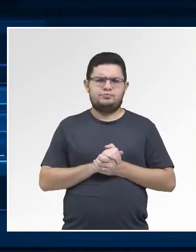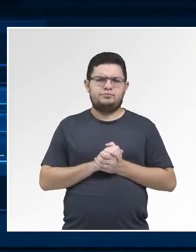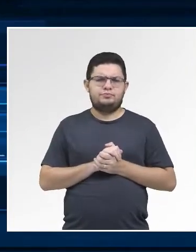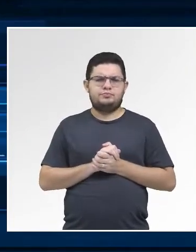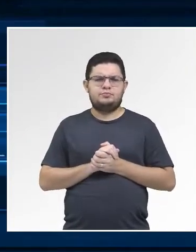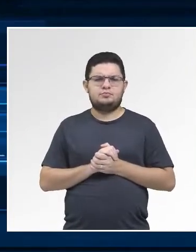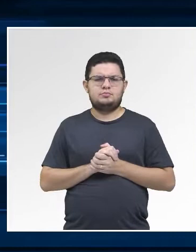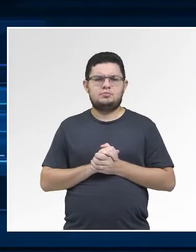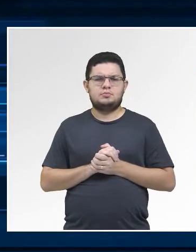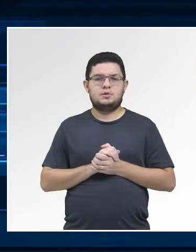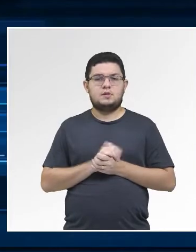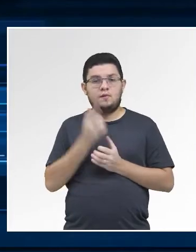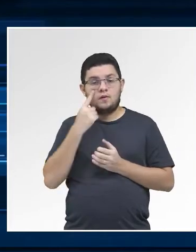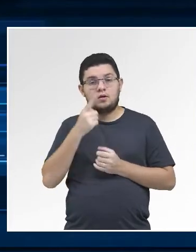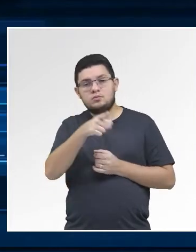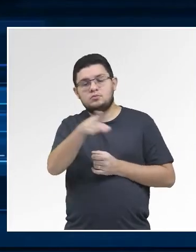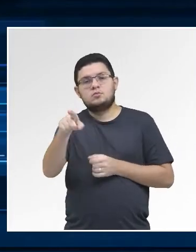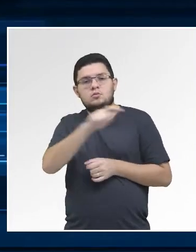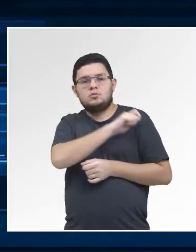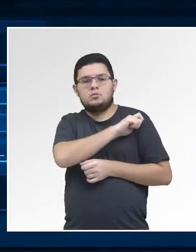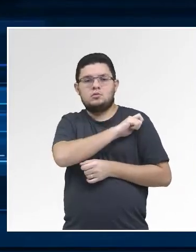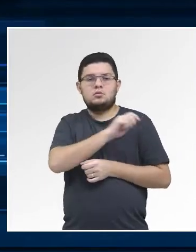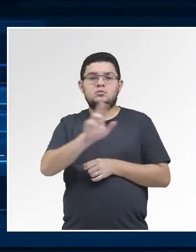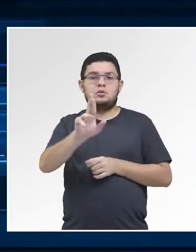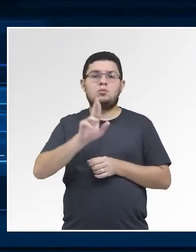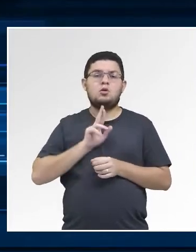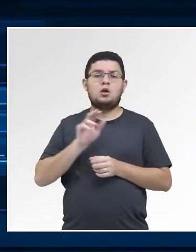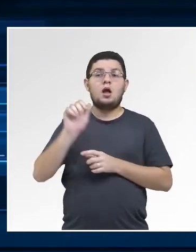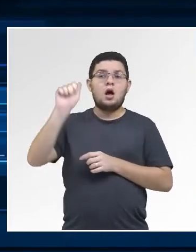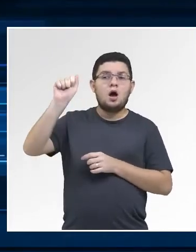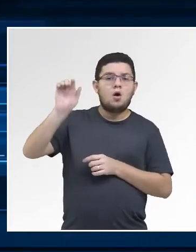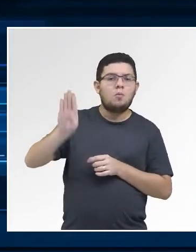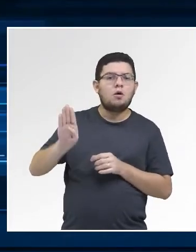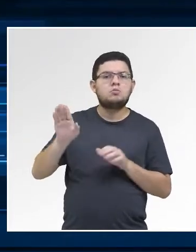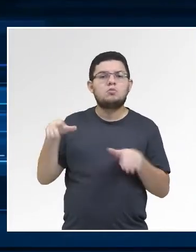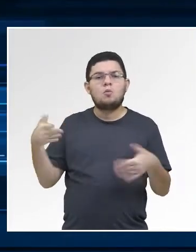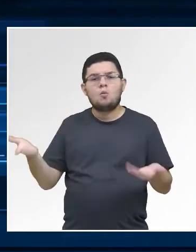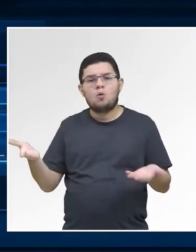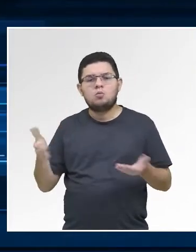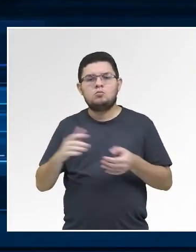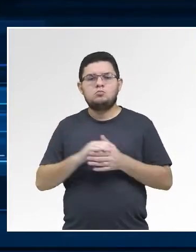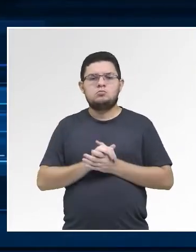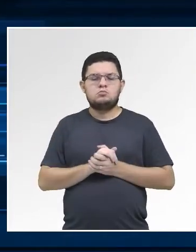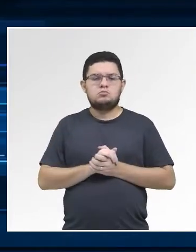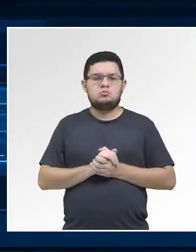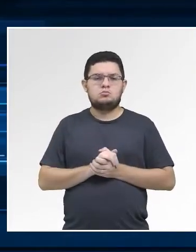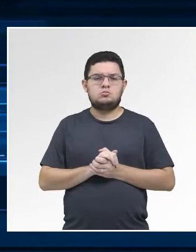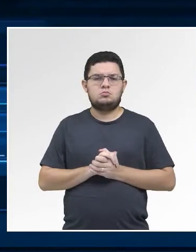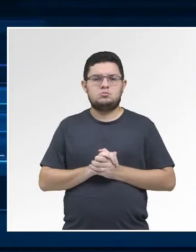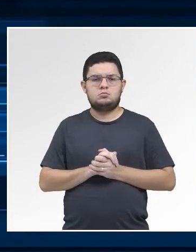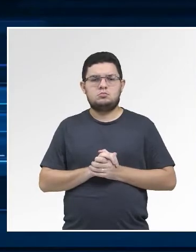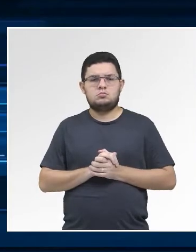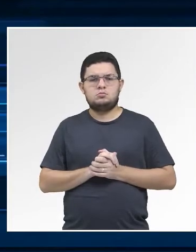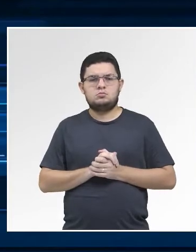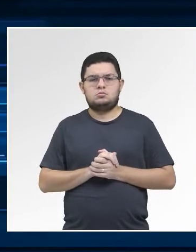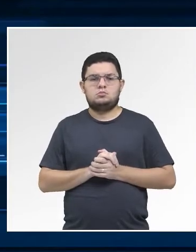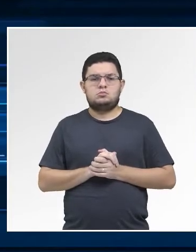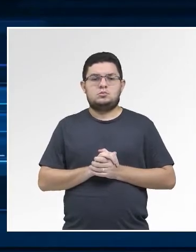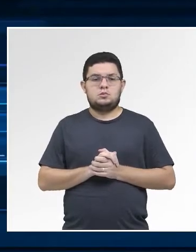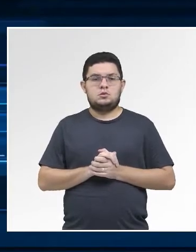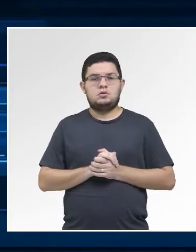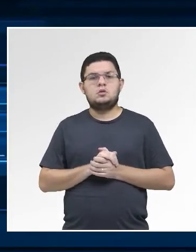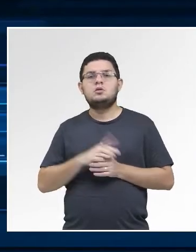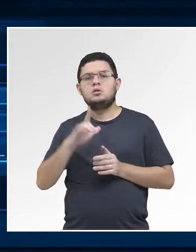Então, vamos lá, gente. É letter A ou letter B? Onde eles estão, hein? Vamos lá? Olha, a turma de